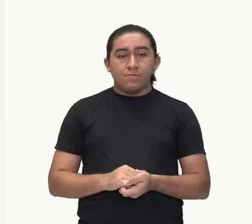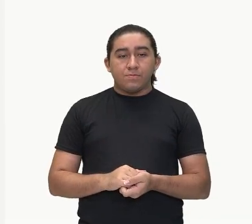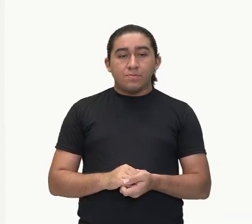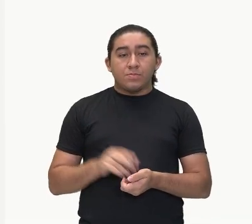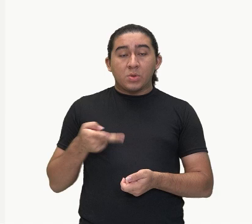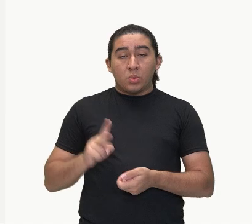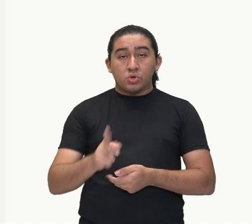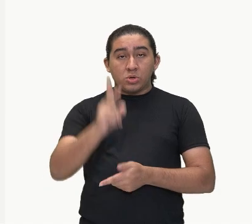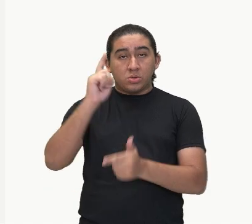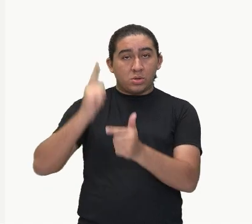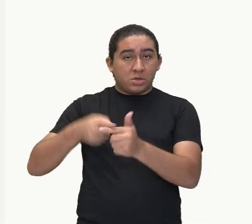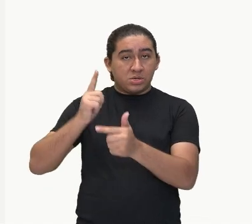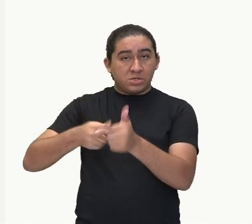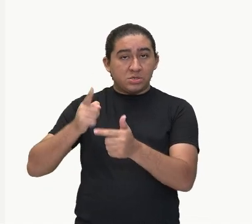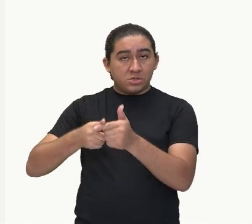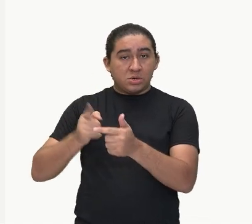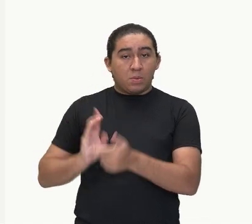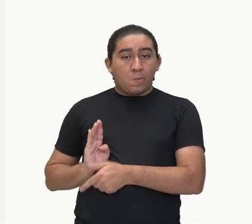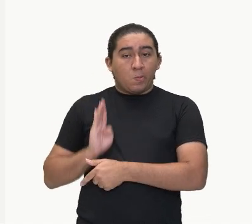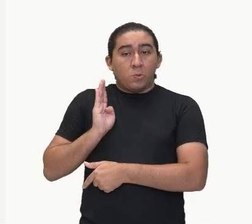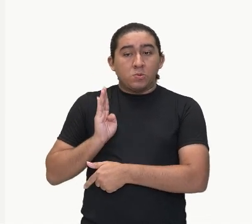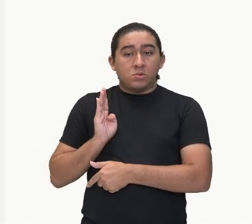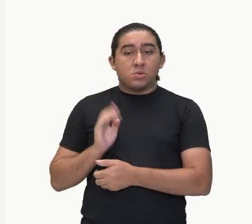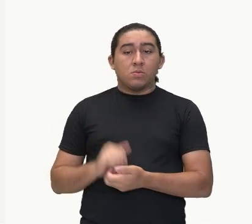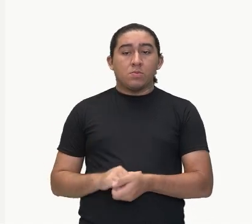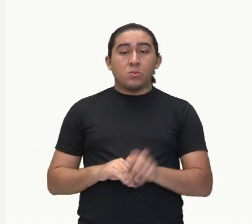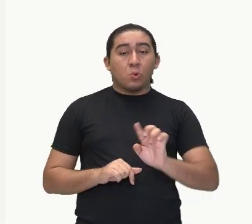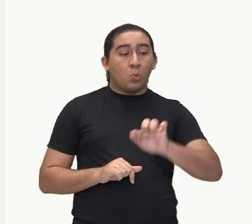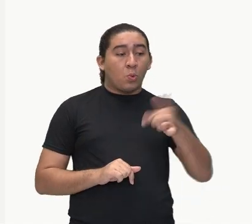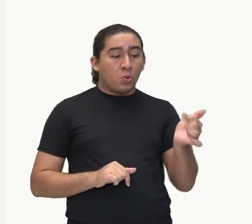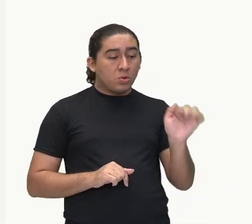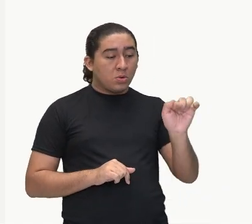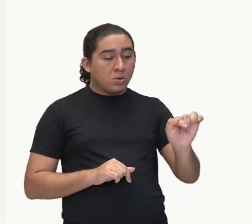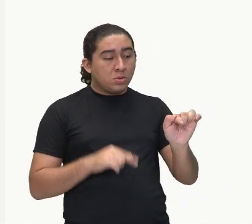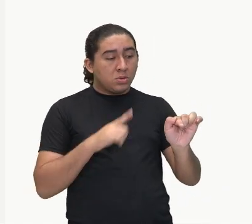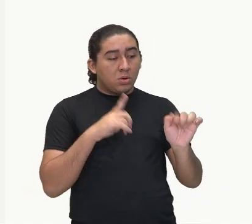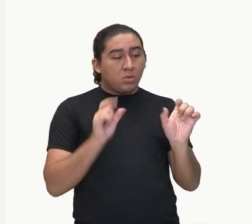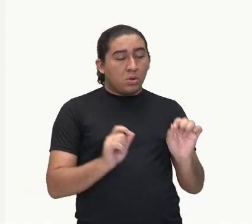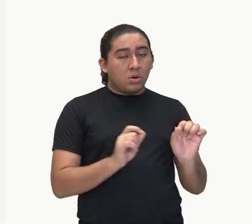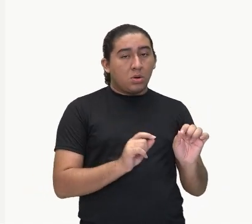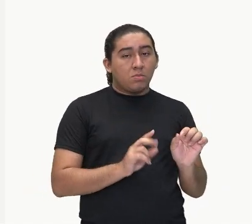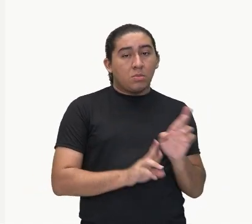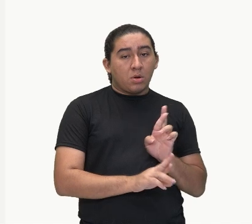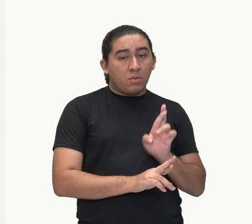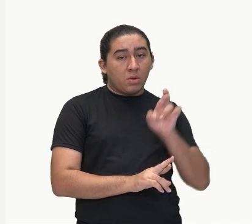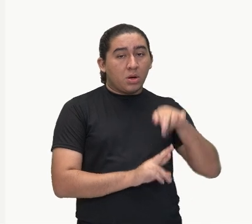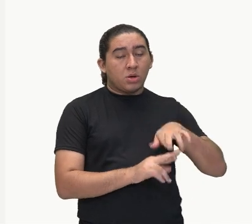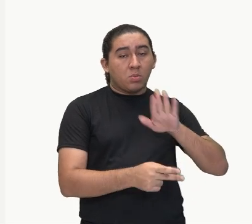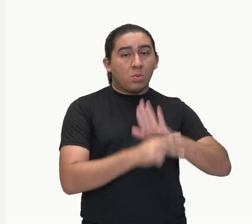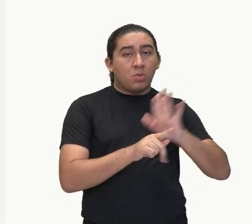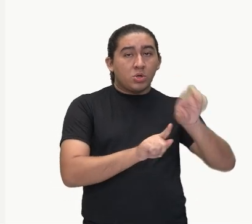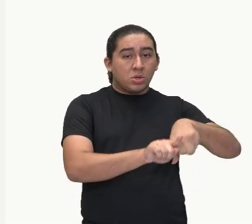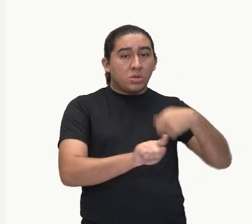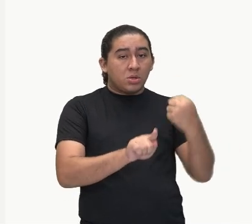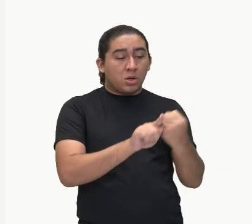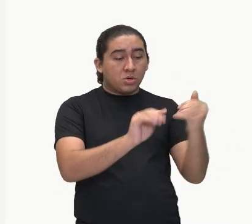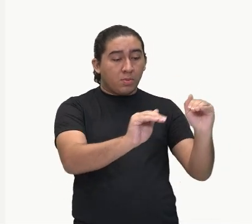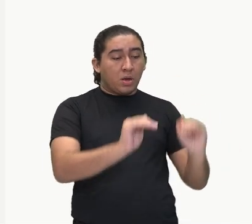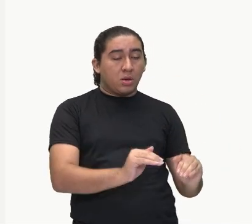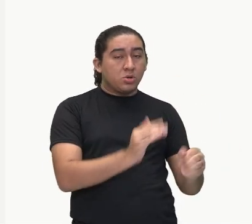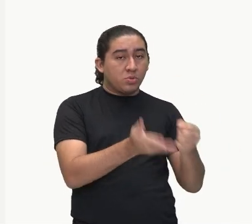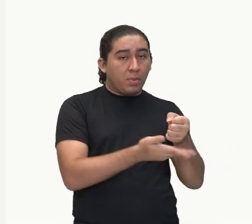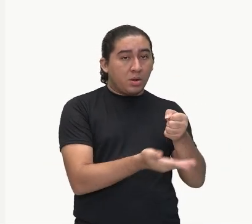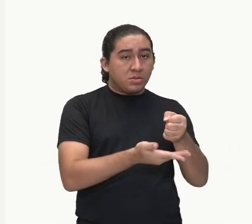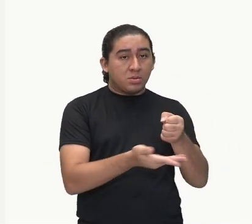critica a burguesia, já no naturalismo, seus trabalhos retratam as camadas sociais,